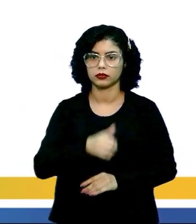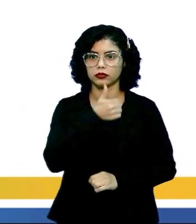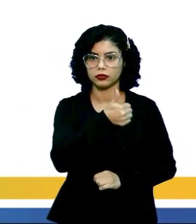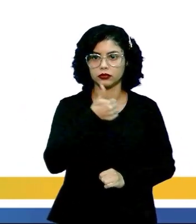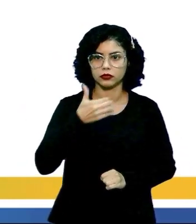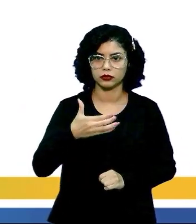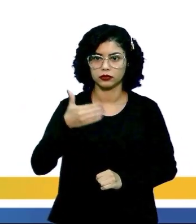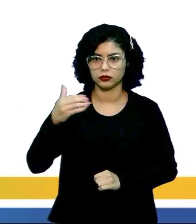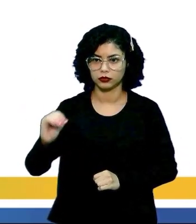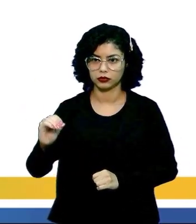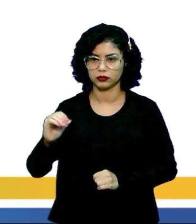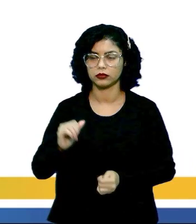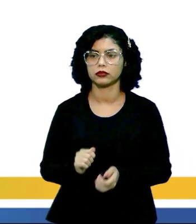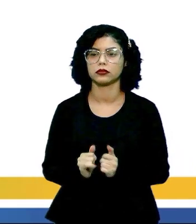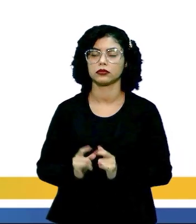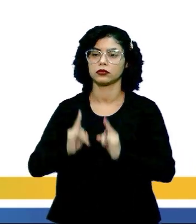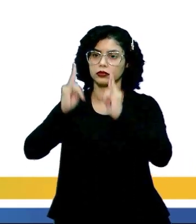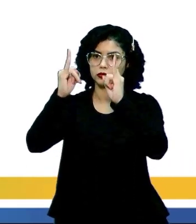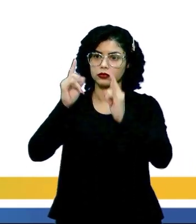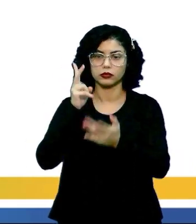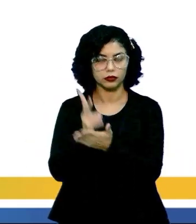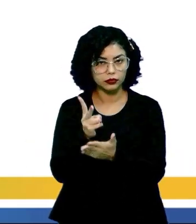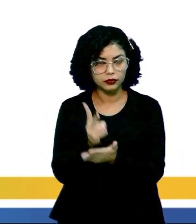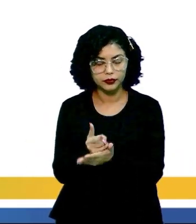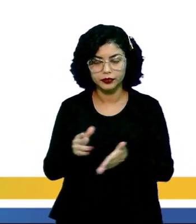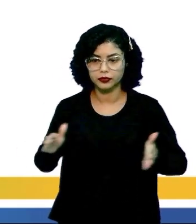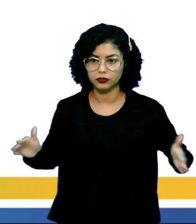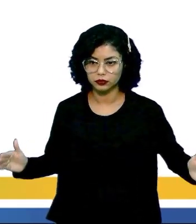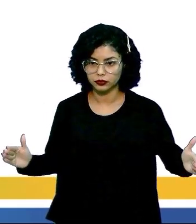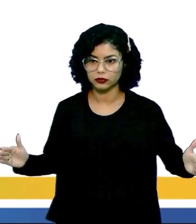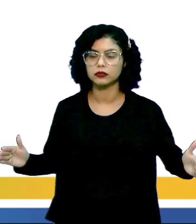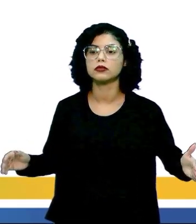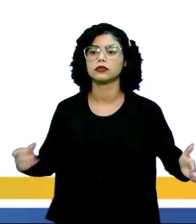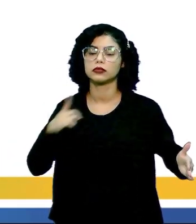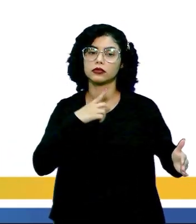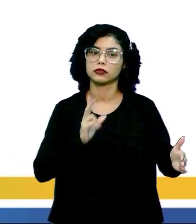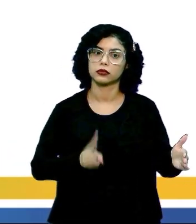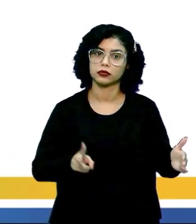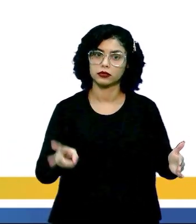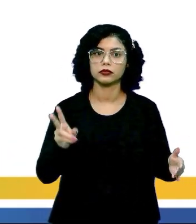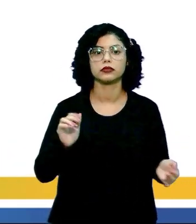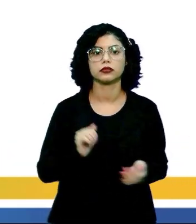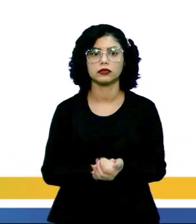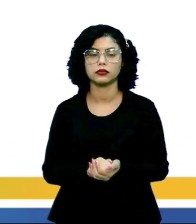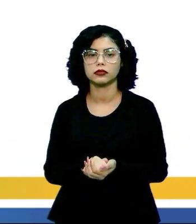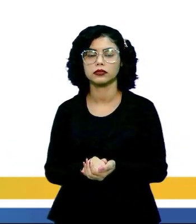de 110 metros nessa maquete, mantida as